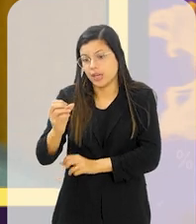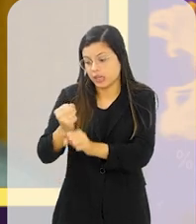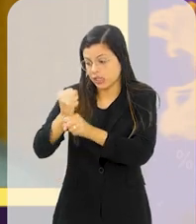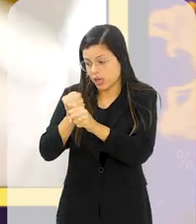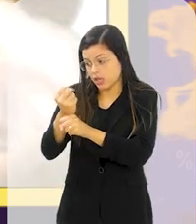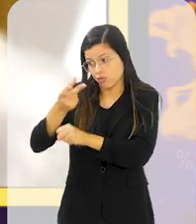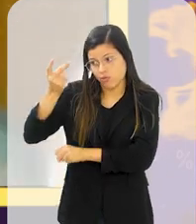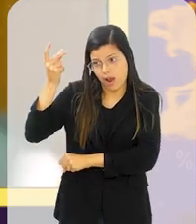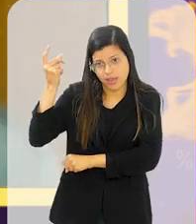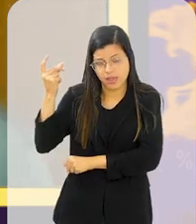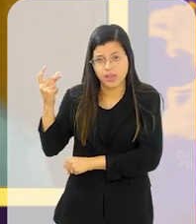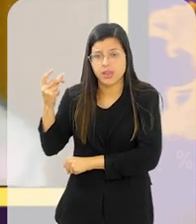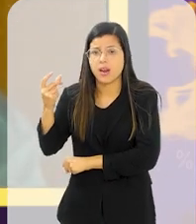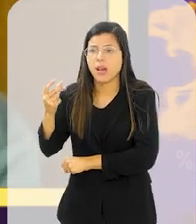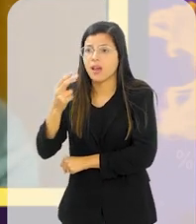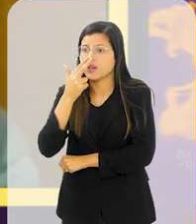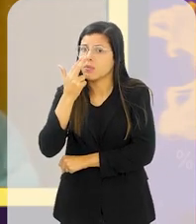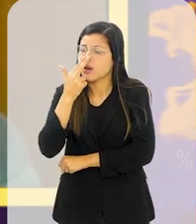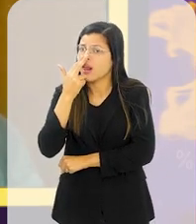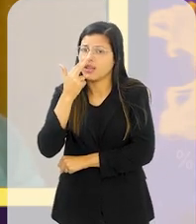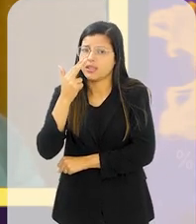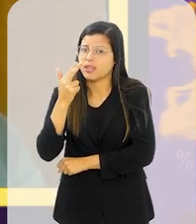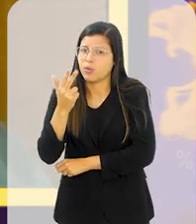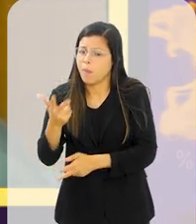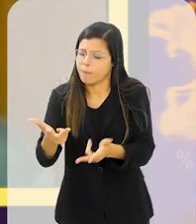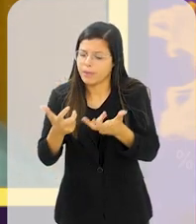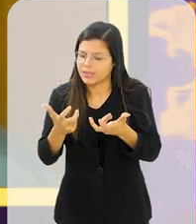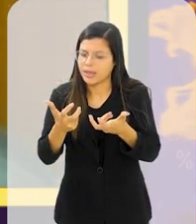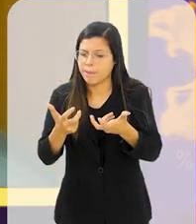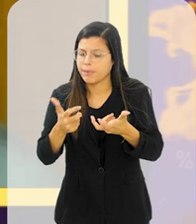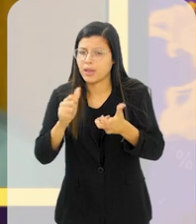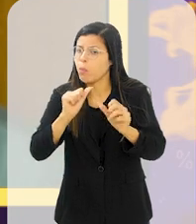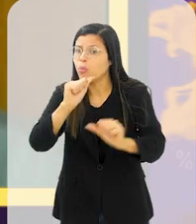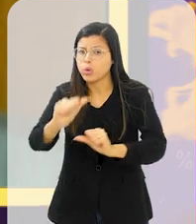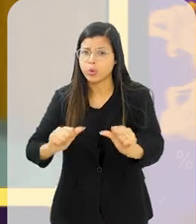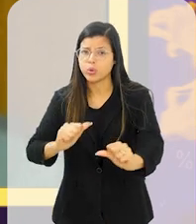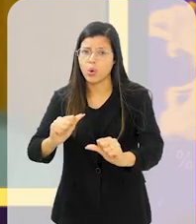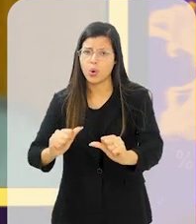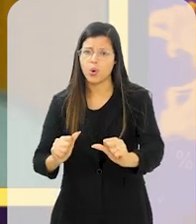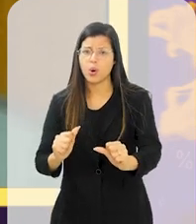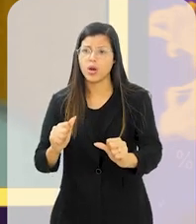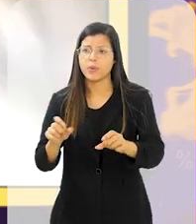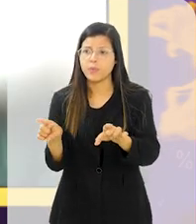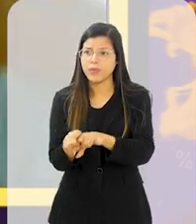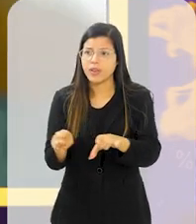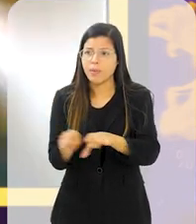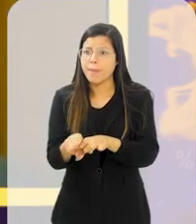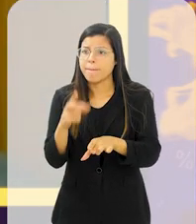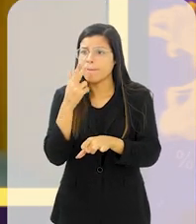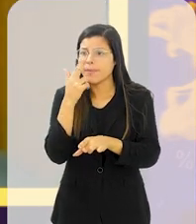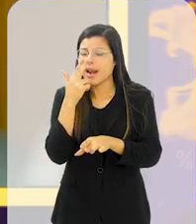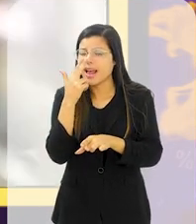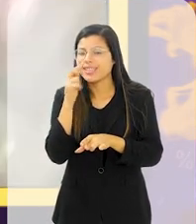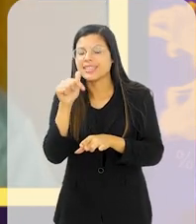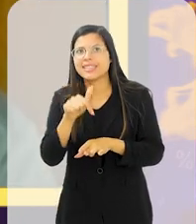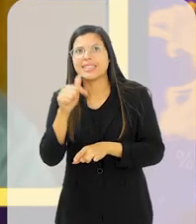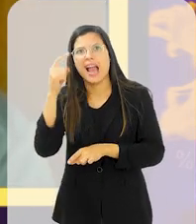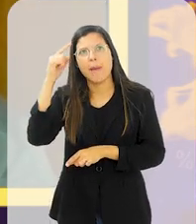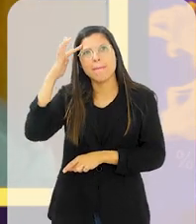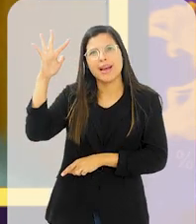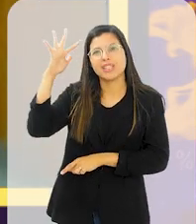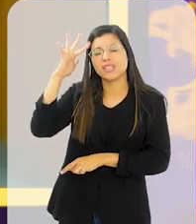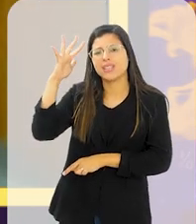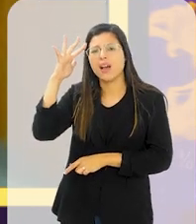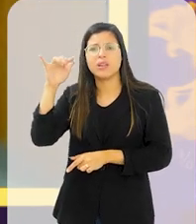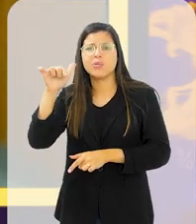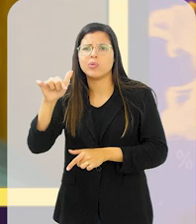atrás, é, ponto um, desconsiderar a evolução do jogo, o jogo mudou. Ponto dois, criar um cenário fictício diante do qual